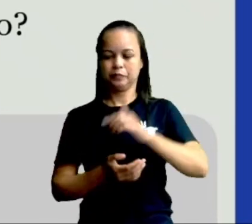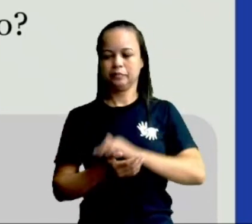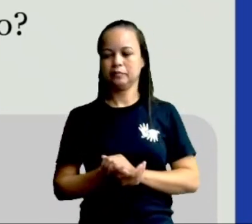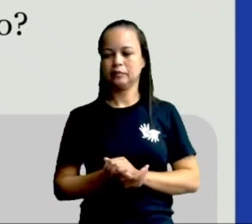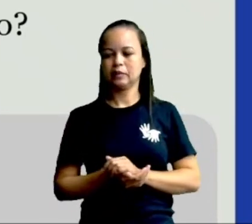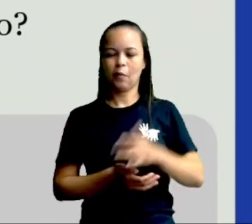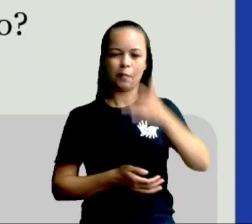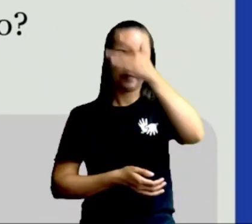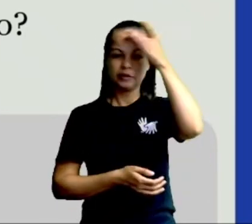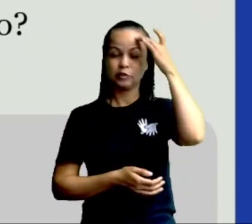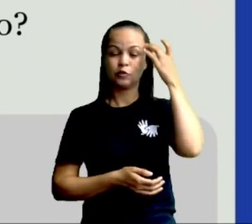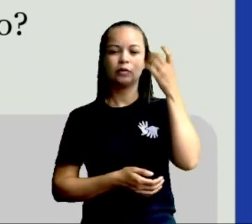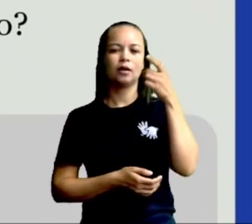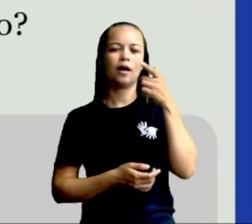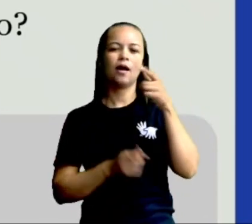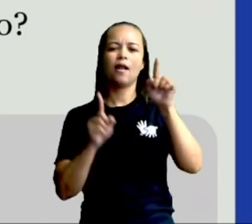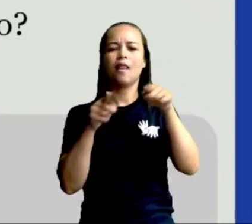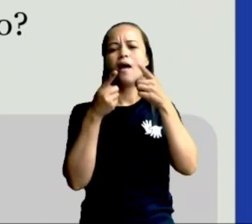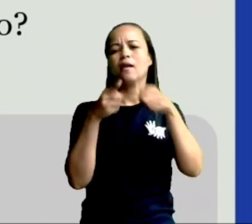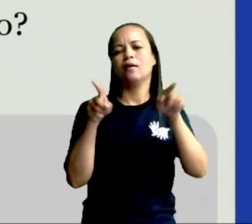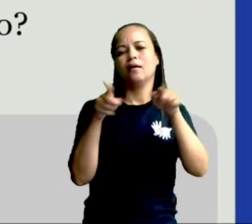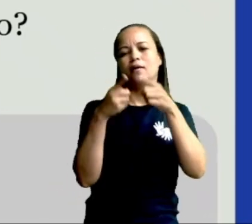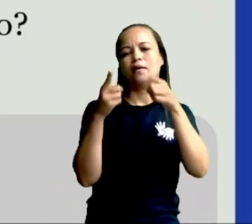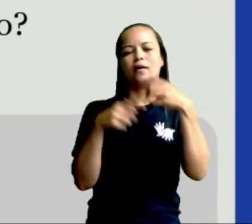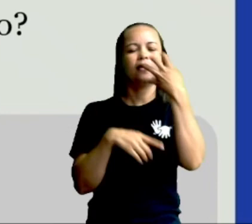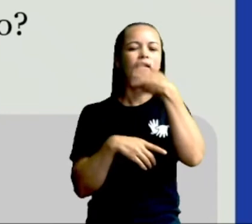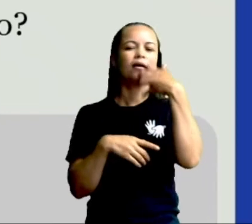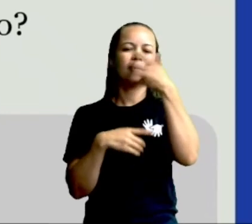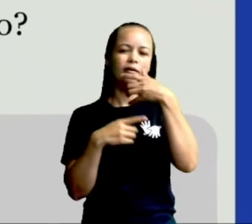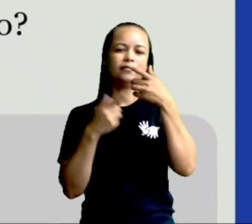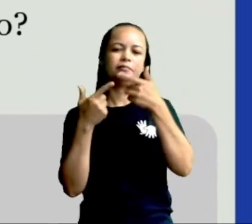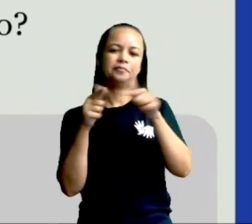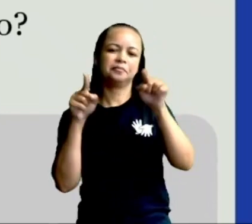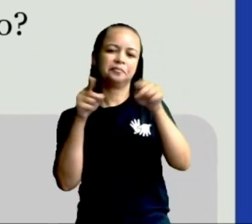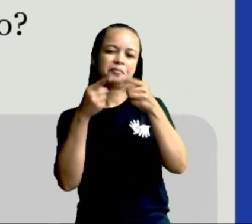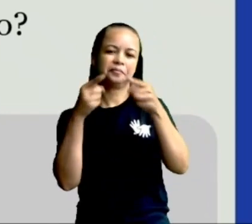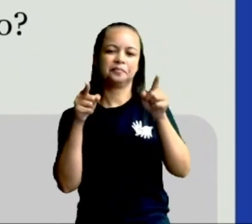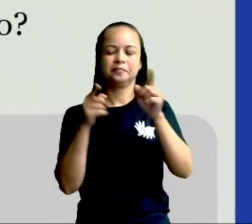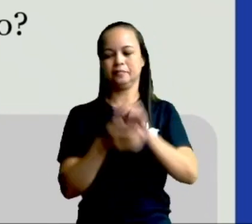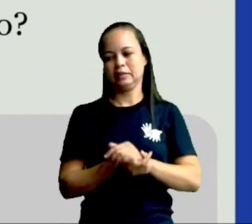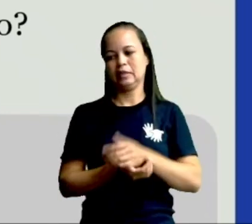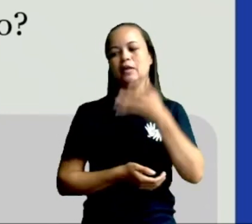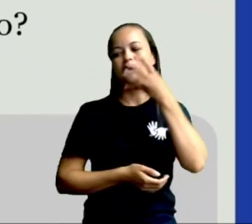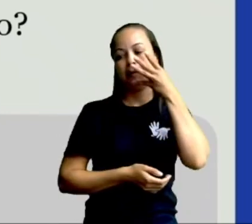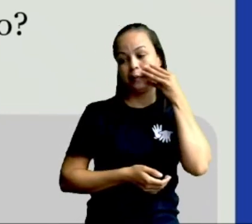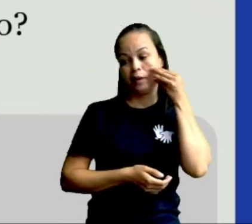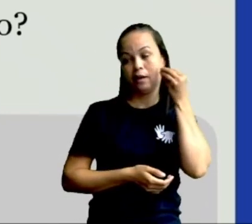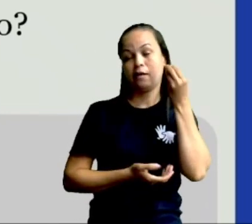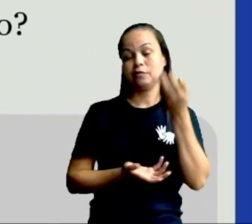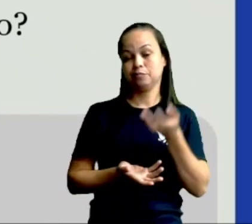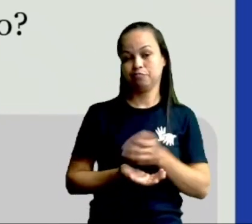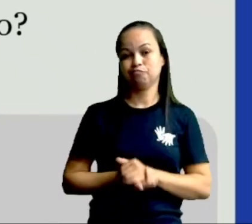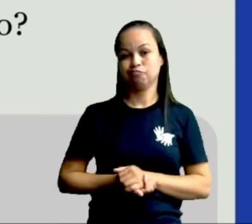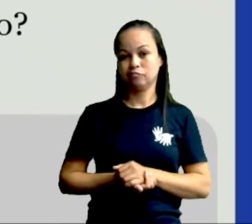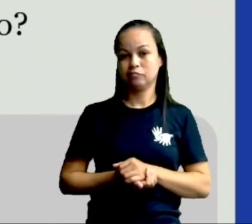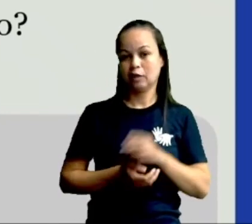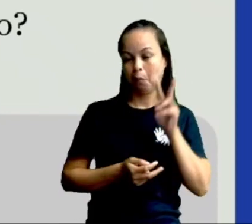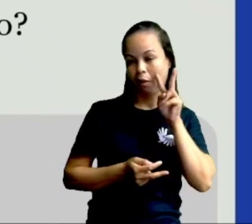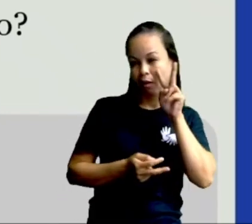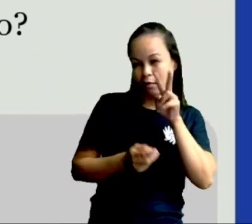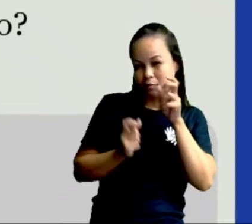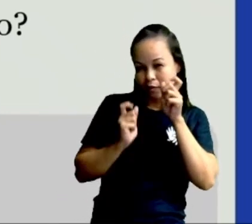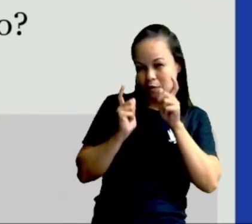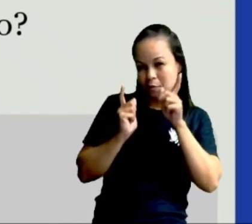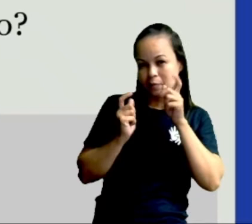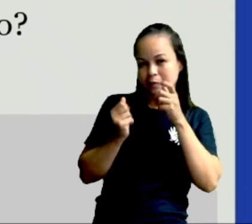o quê? Cantando, temos aí a ideia de música, mas alguém cantando um lá, lá, lá. O Garfield continuou com a mesma expressão, ele